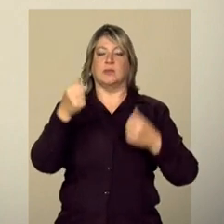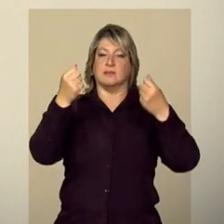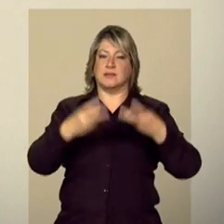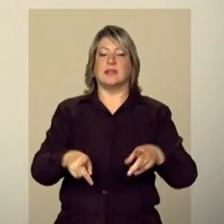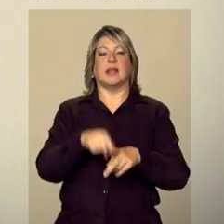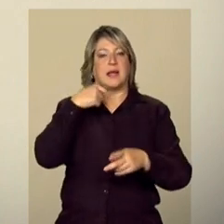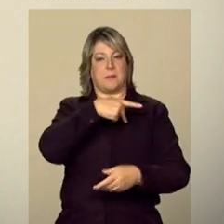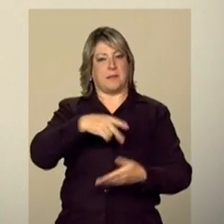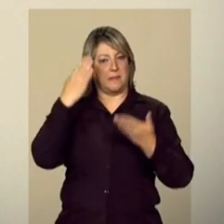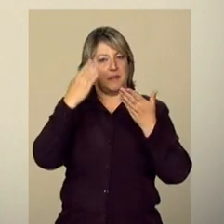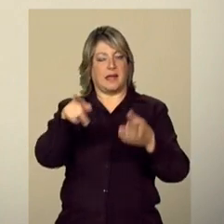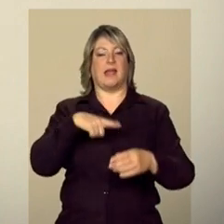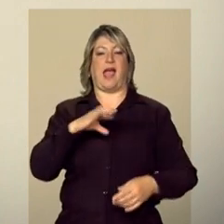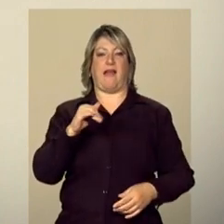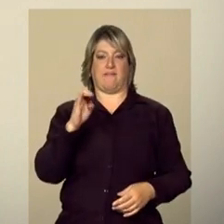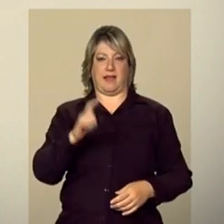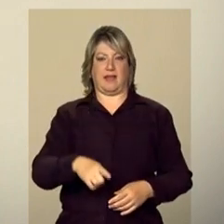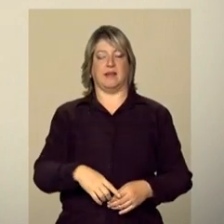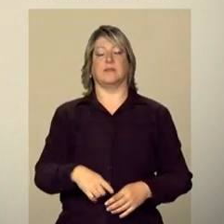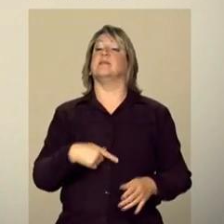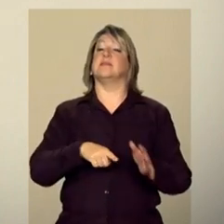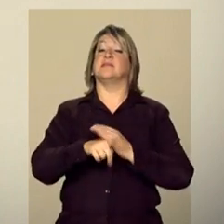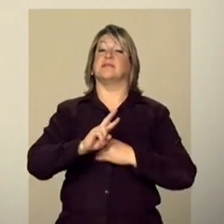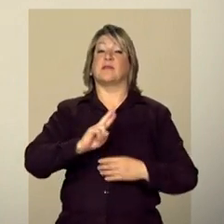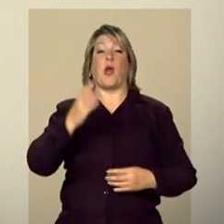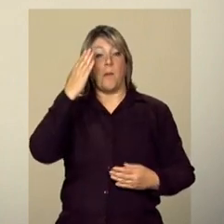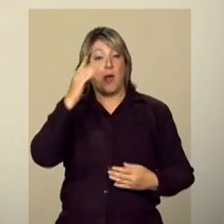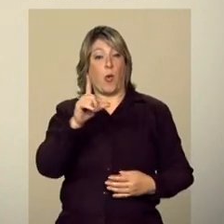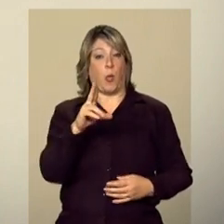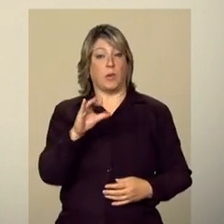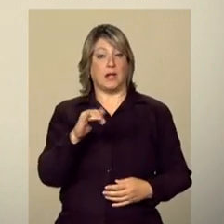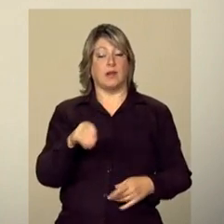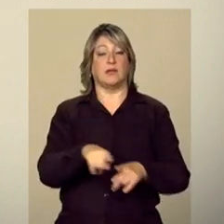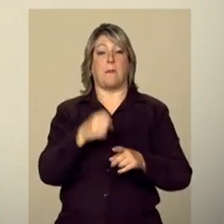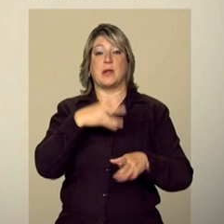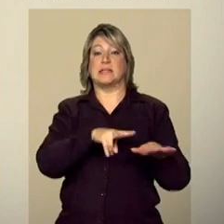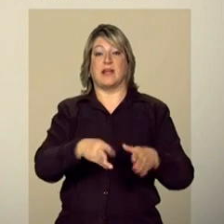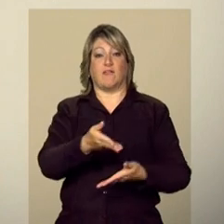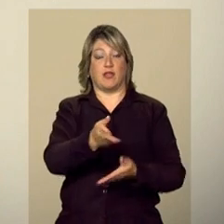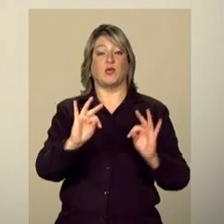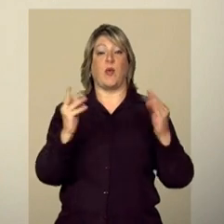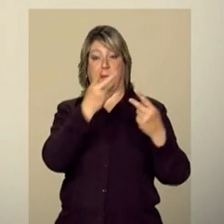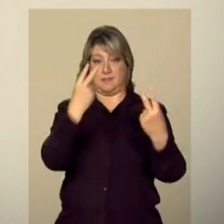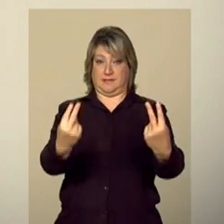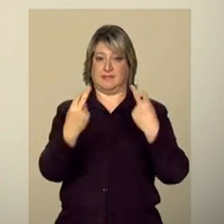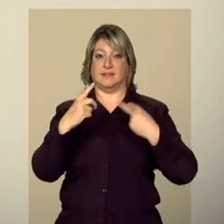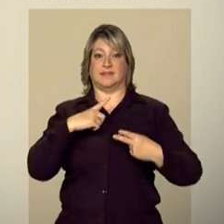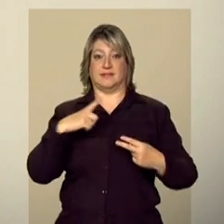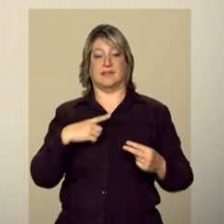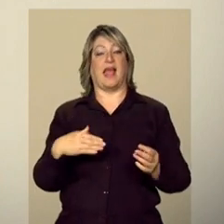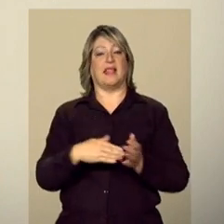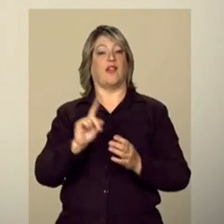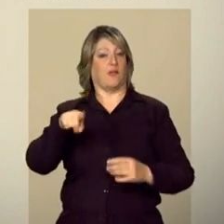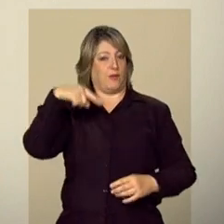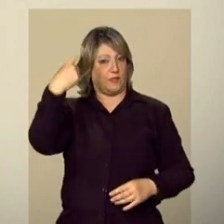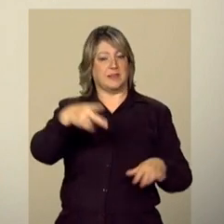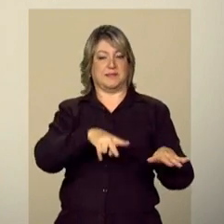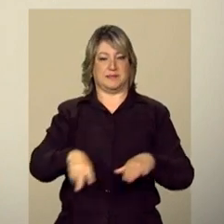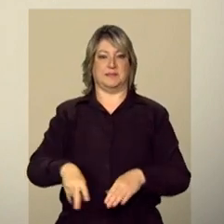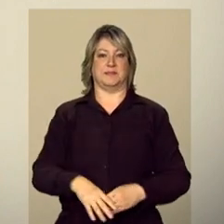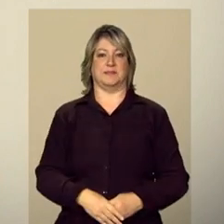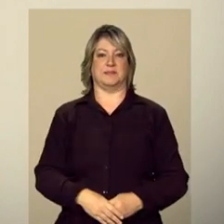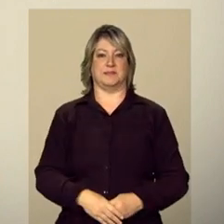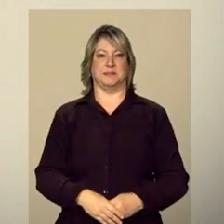Obrigado presidenta por mais esse café obrigado Luciano uma boa semana para você e paraos nossos ouvintes até a semana que